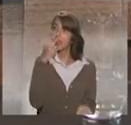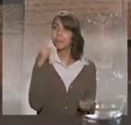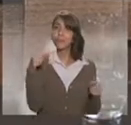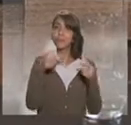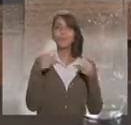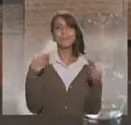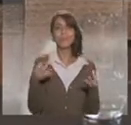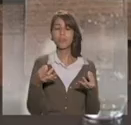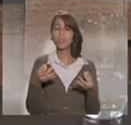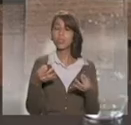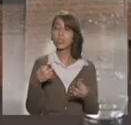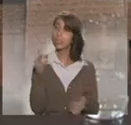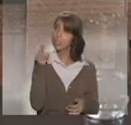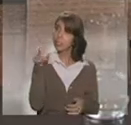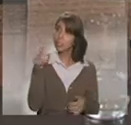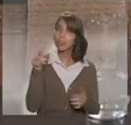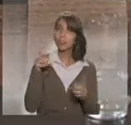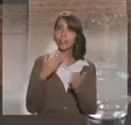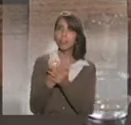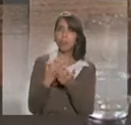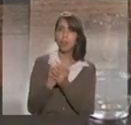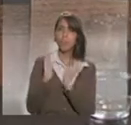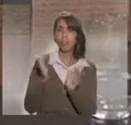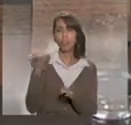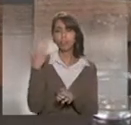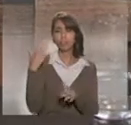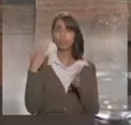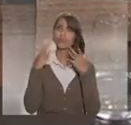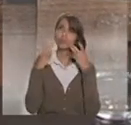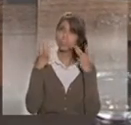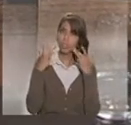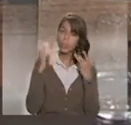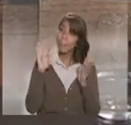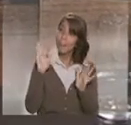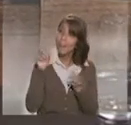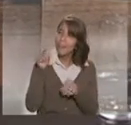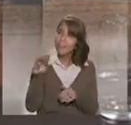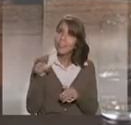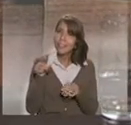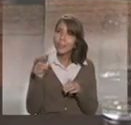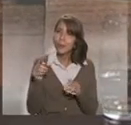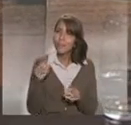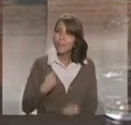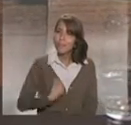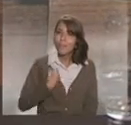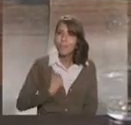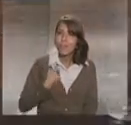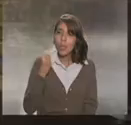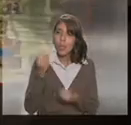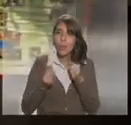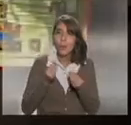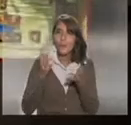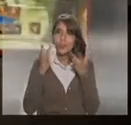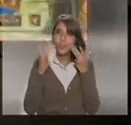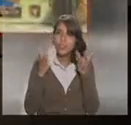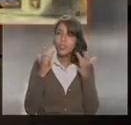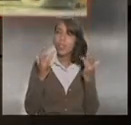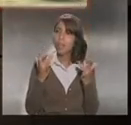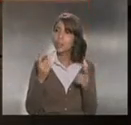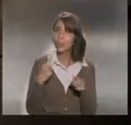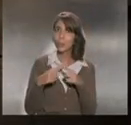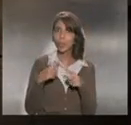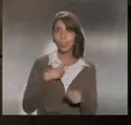é eu já tinha feito teatro no colégio mas ali eu comecei a vivenciar o teatro mesmo que o trabalho tem uma coisa de